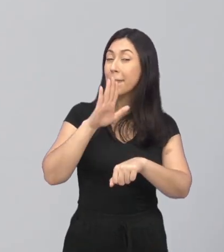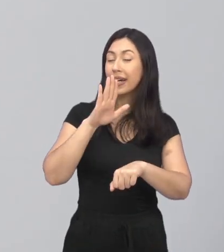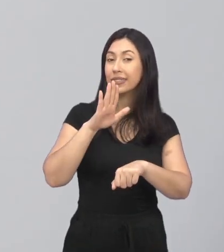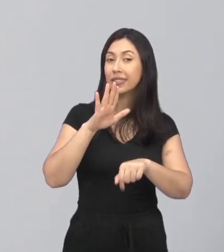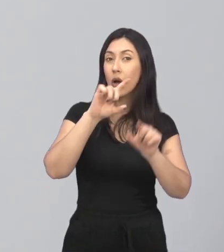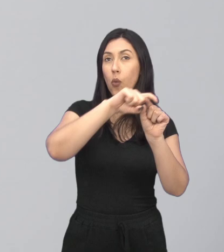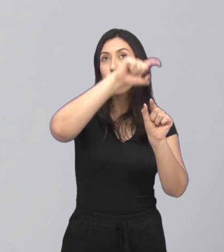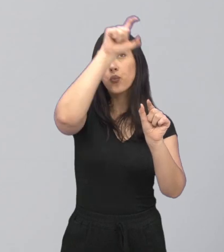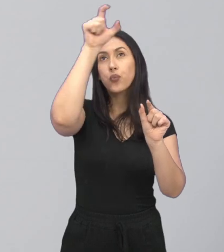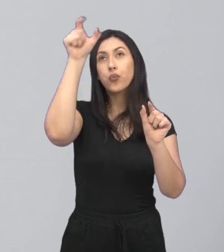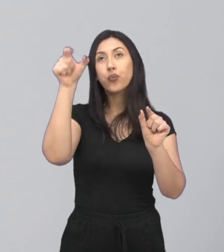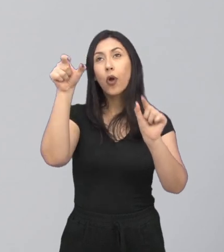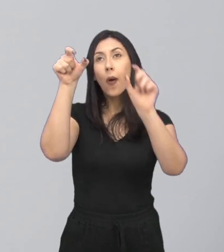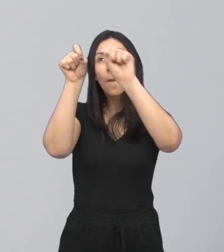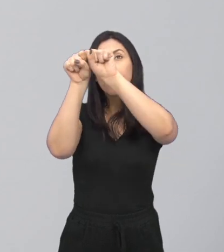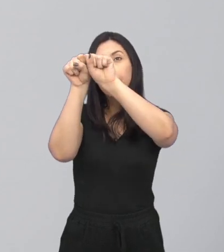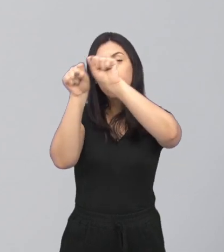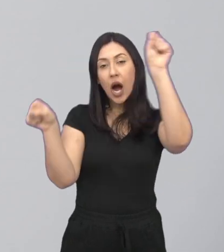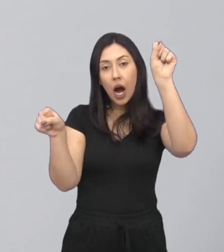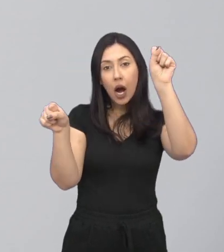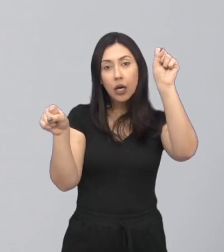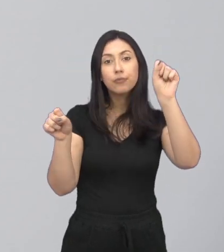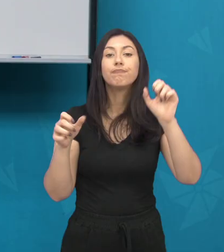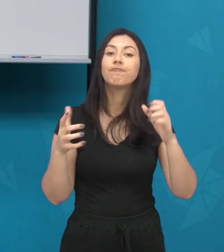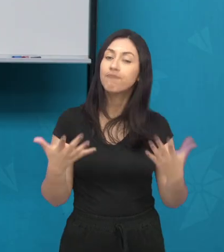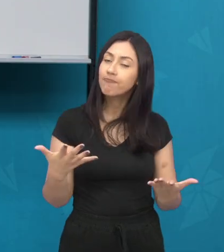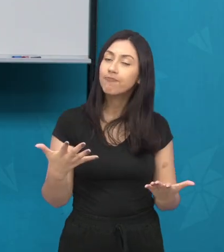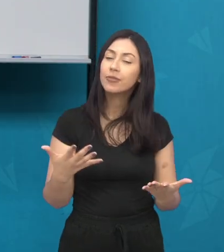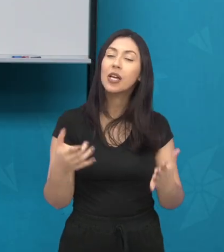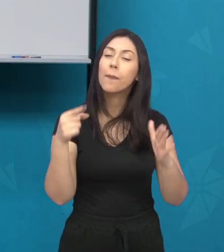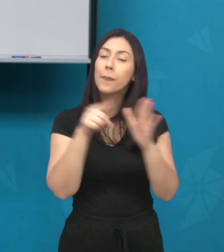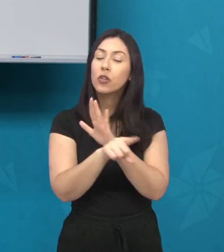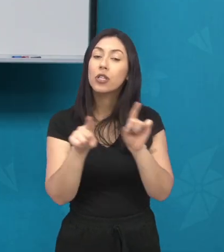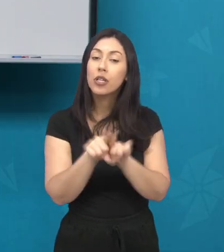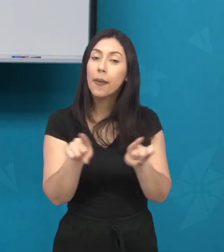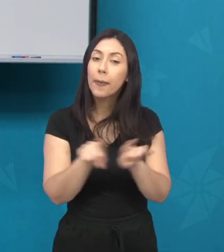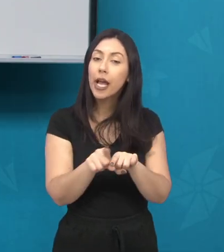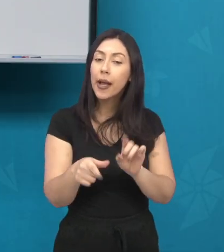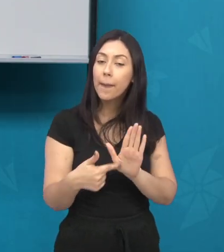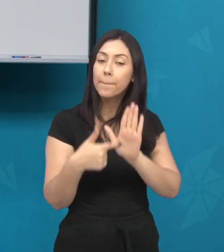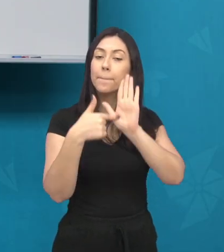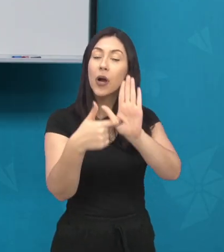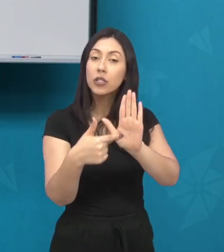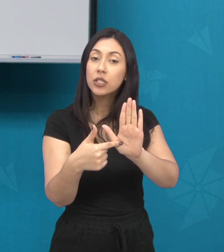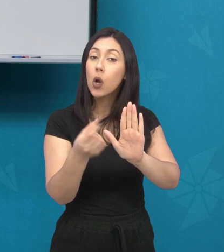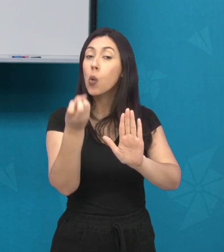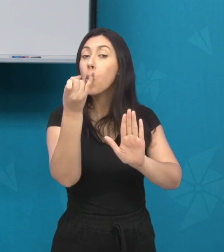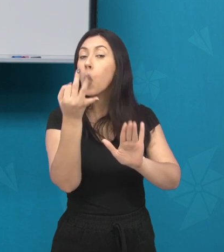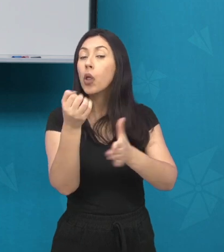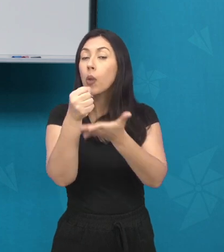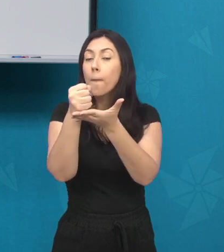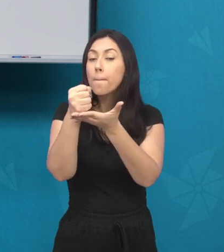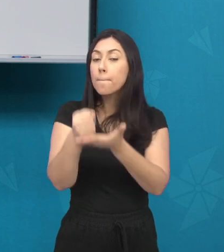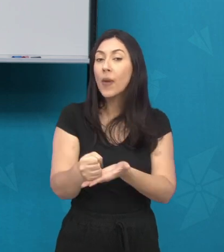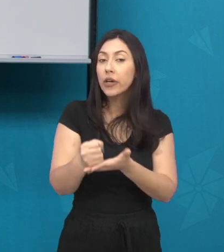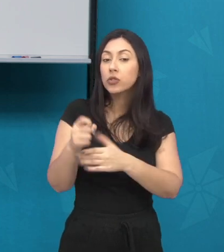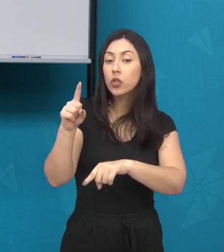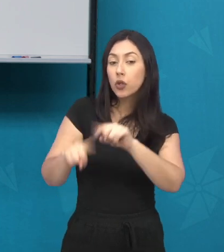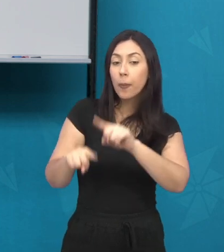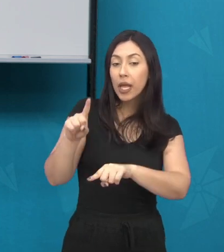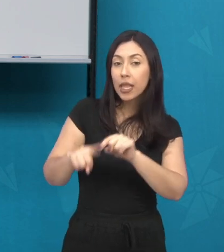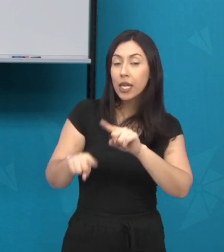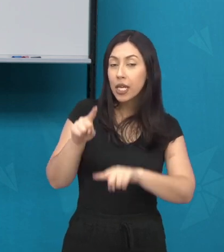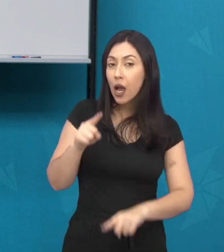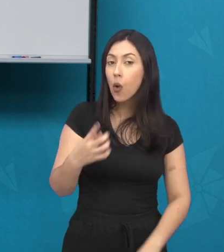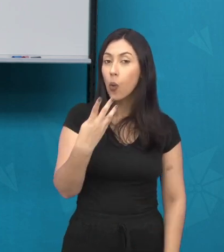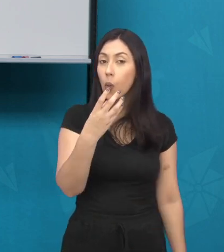520 n essa corda Arrebenta a questão dá para pra gente também o peso o peso desse